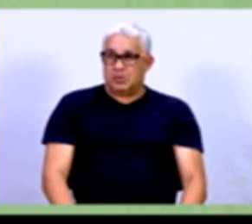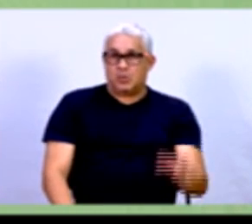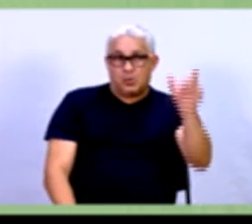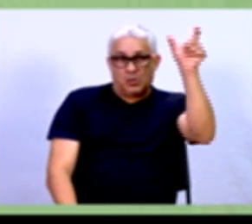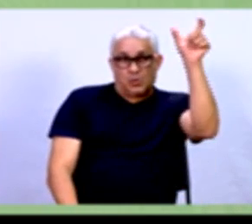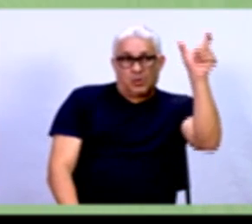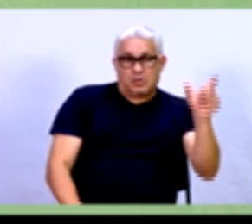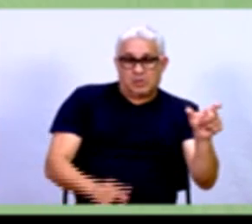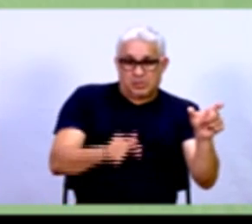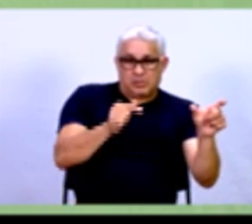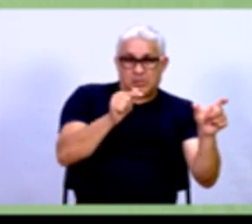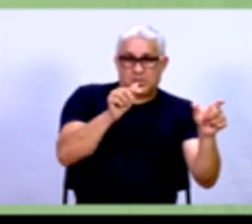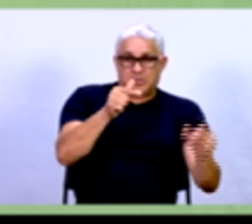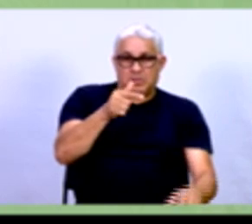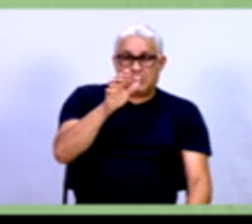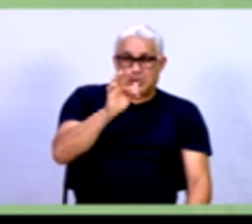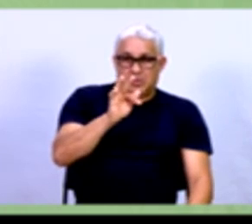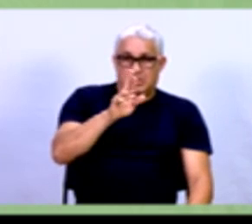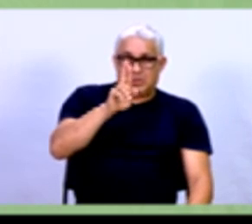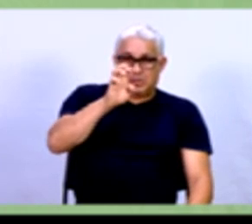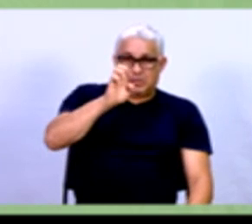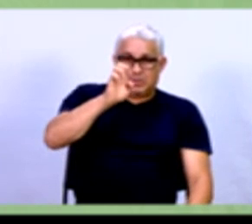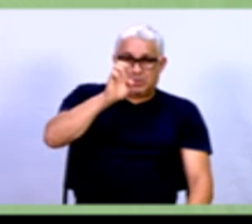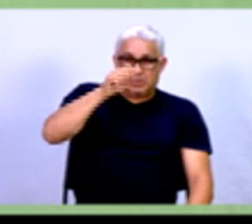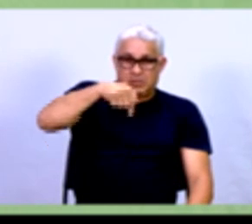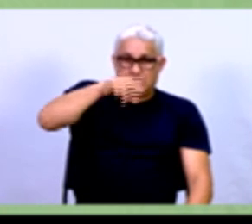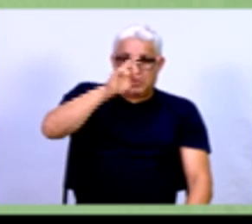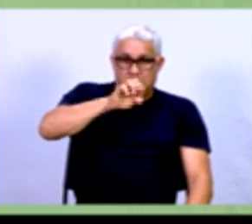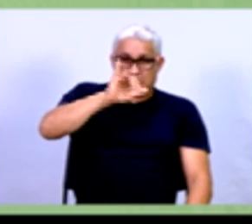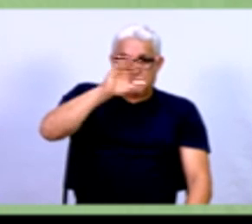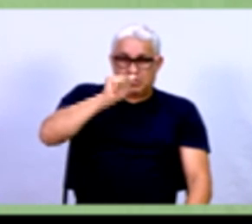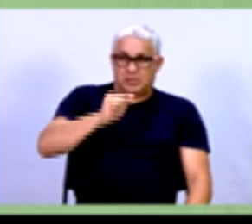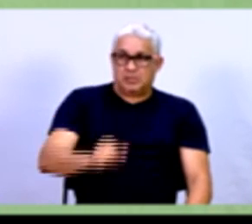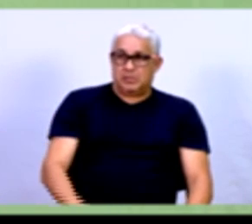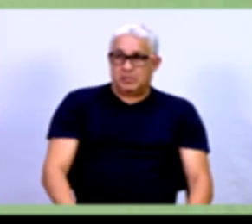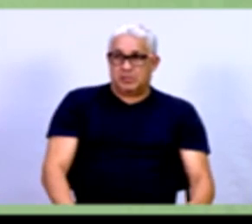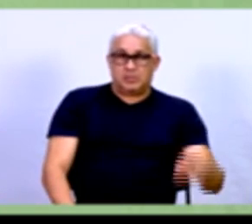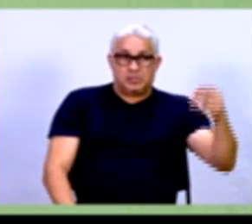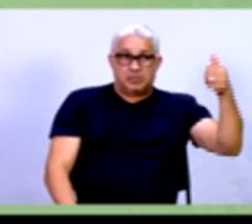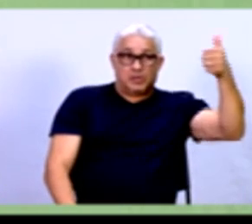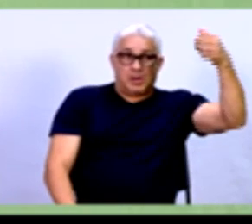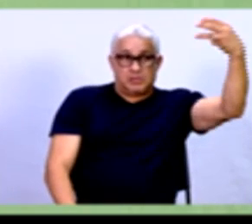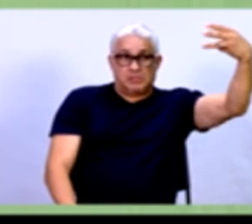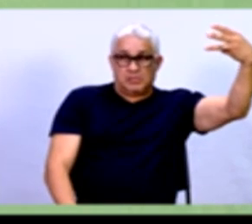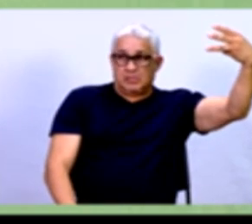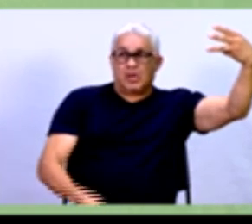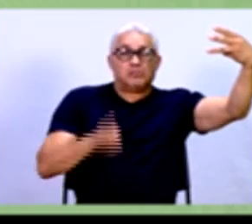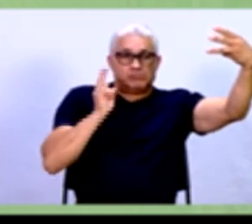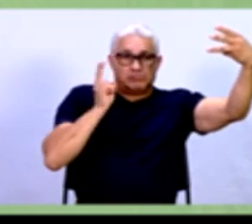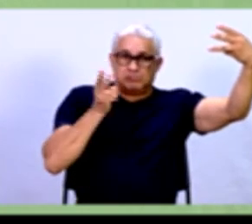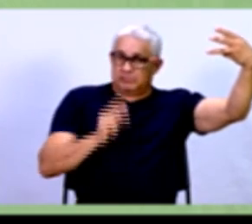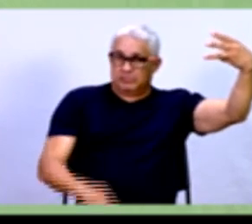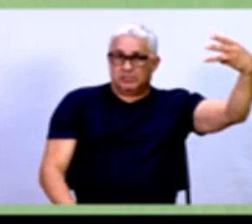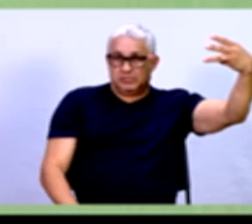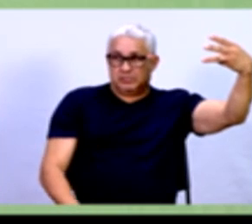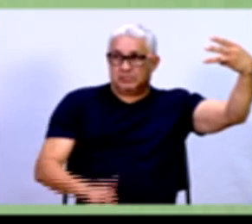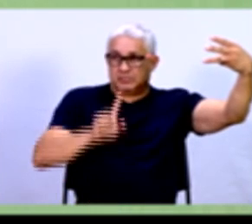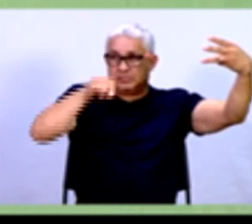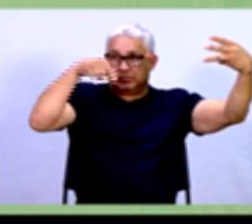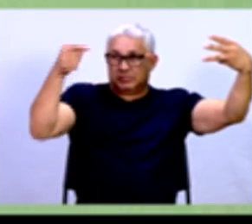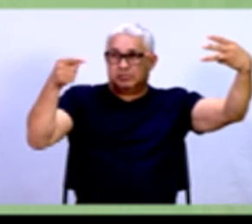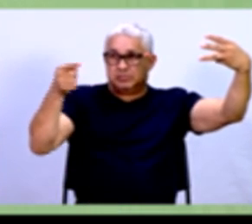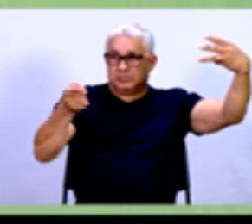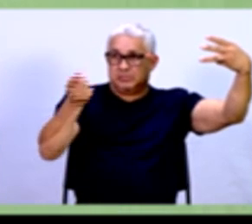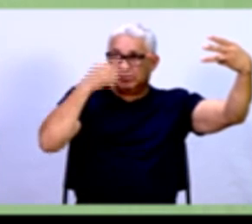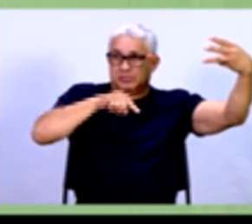tá? Como que vai ser? Nosso primeiro aqui é 3, então ele permanece 3, tá? Daí a gente pega o de